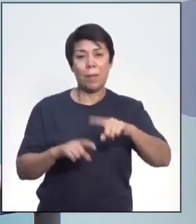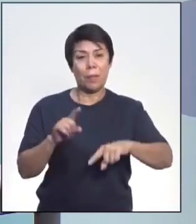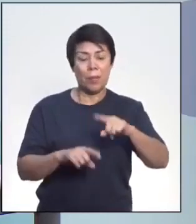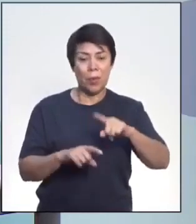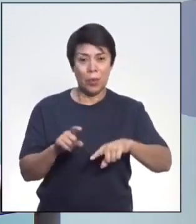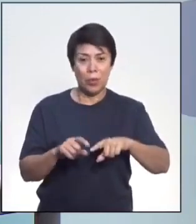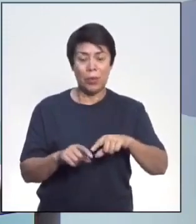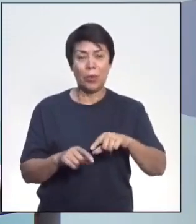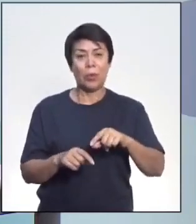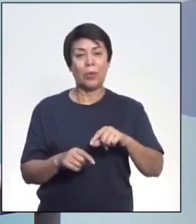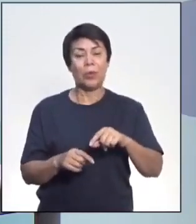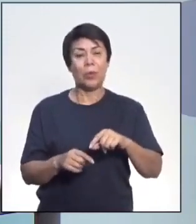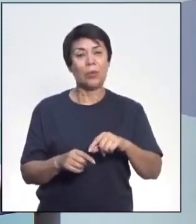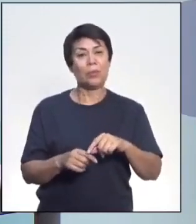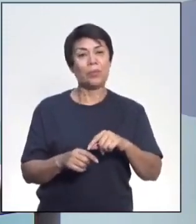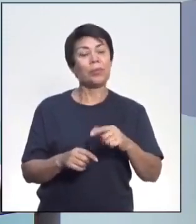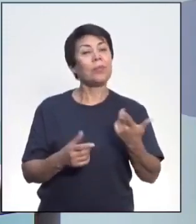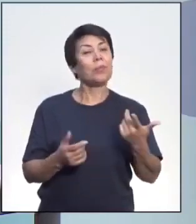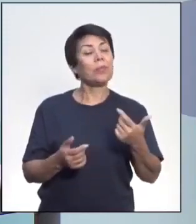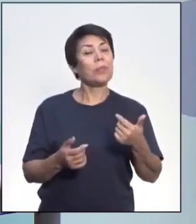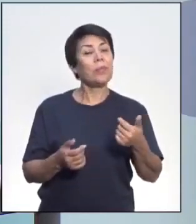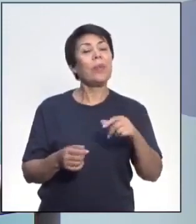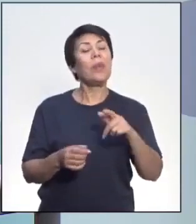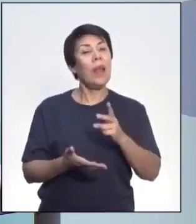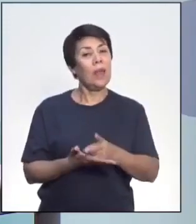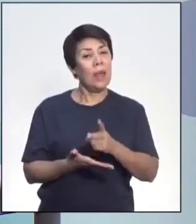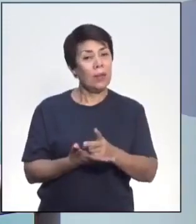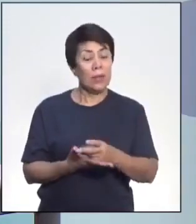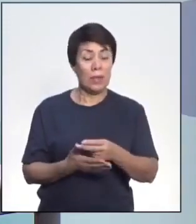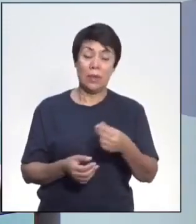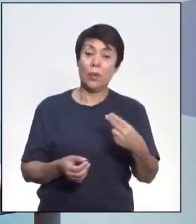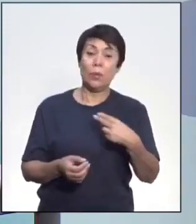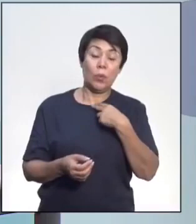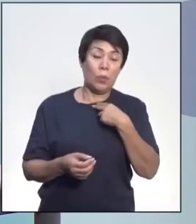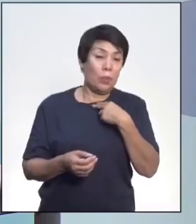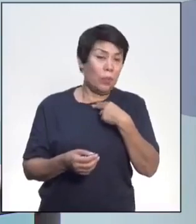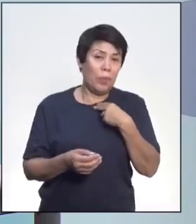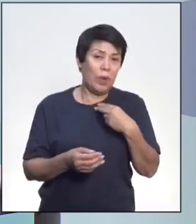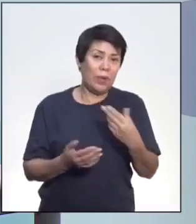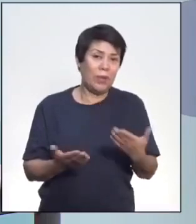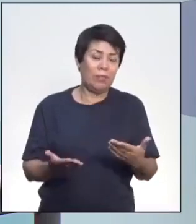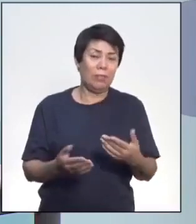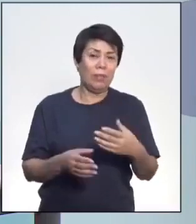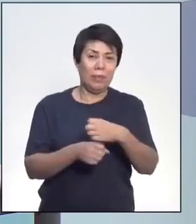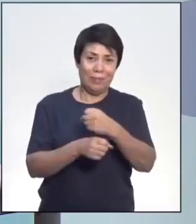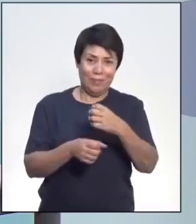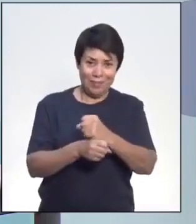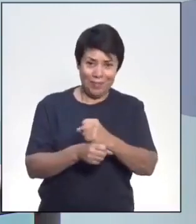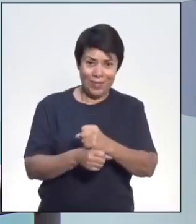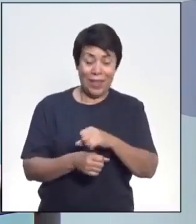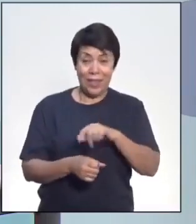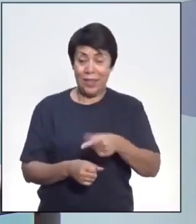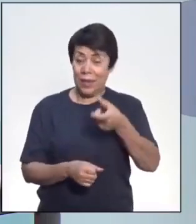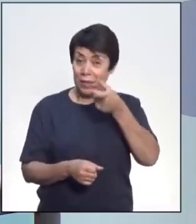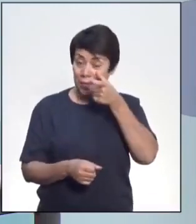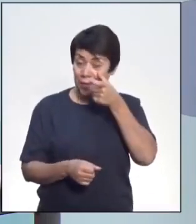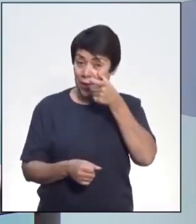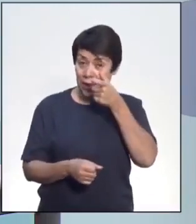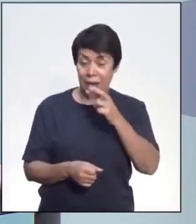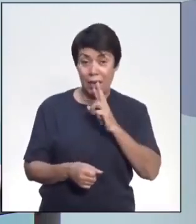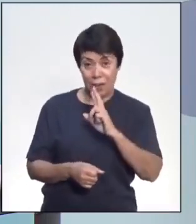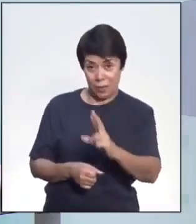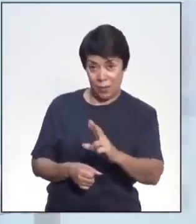ou no estado sólido, a minha concentração ela é constante, logo ela não participa desse equilíbrio. Então, se vocês olharem aqui na